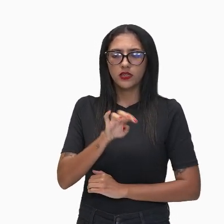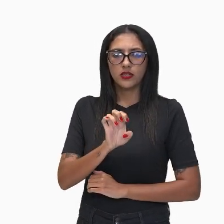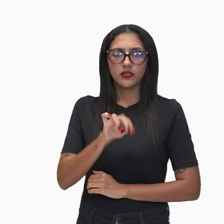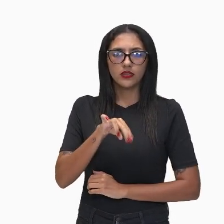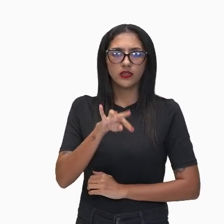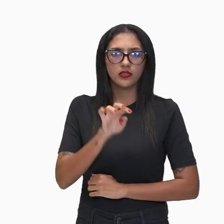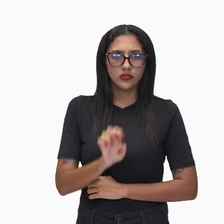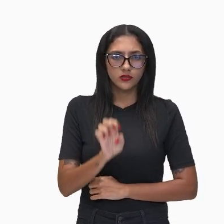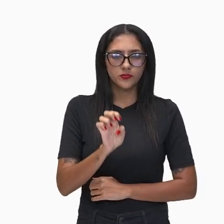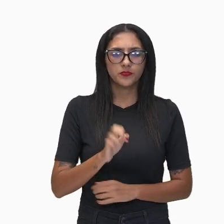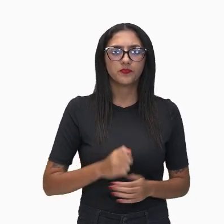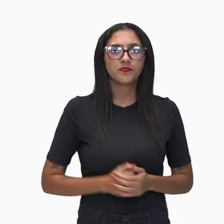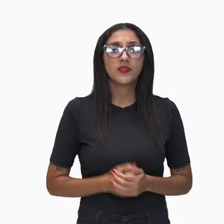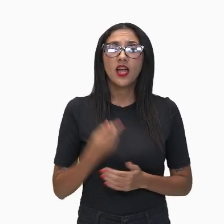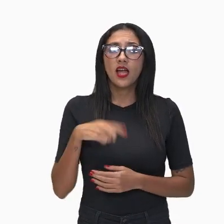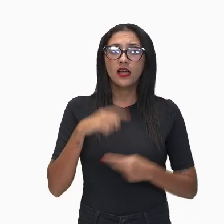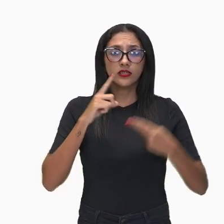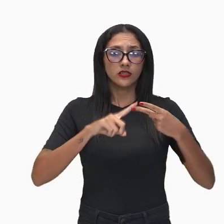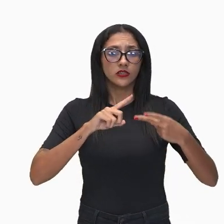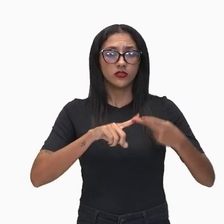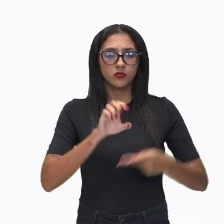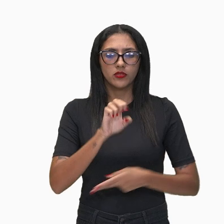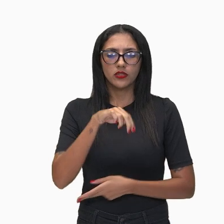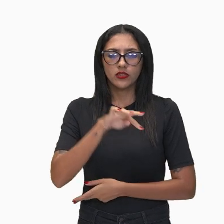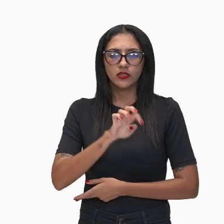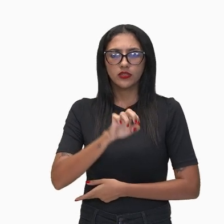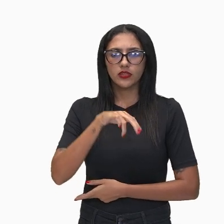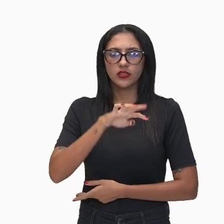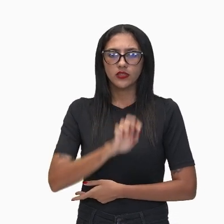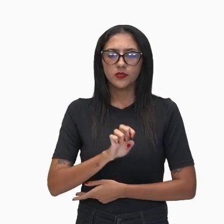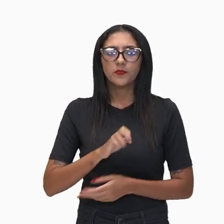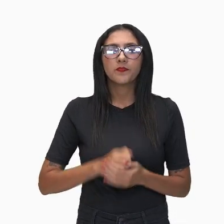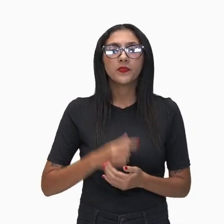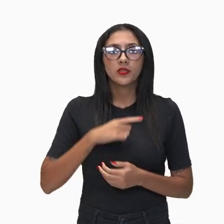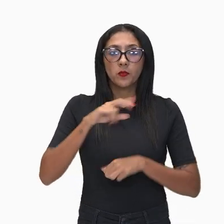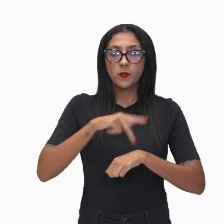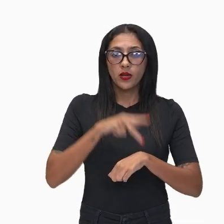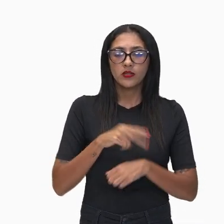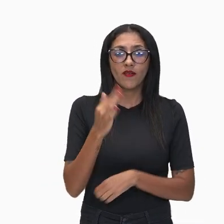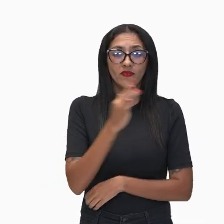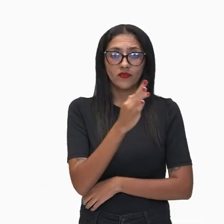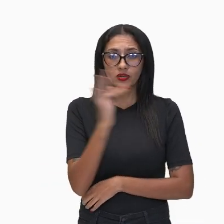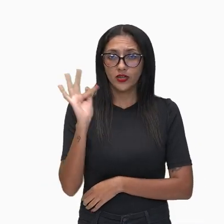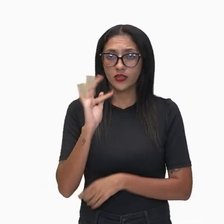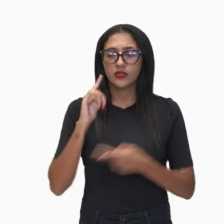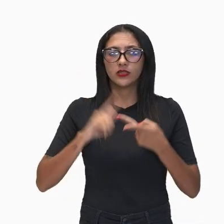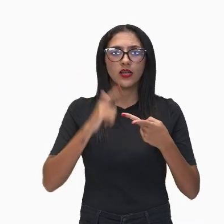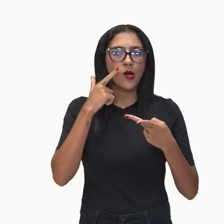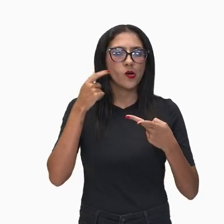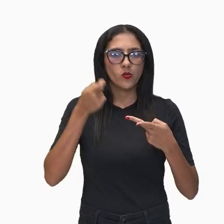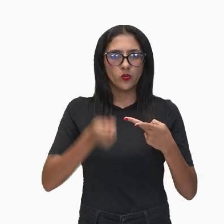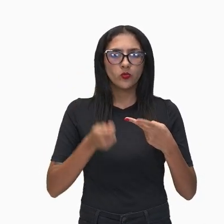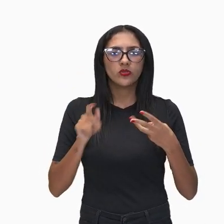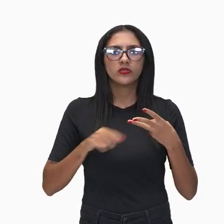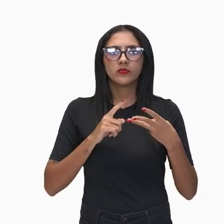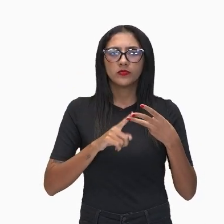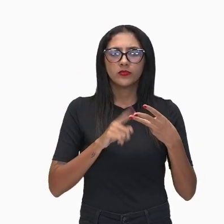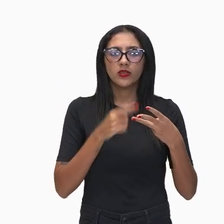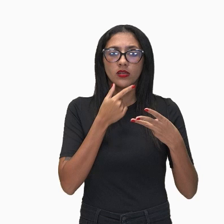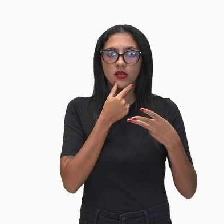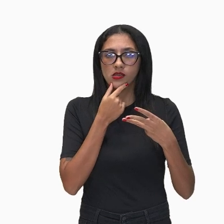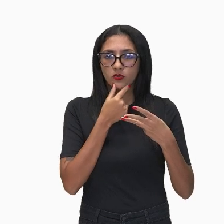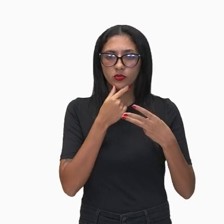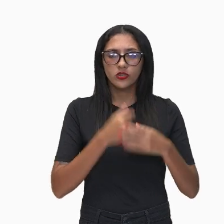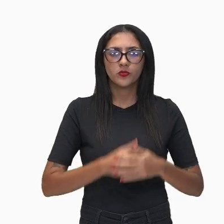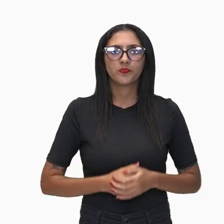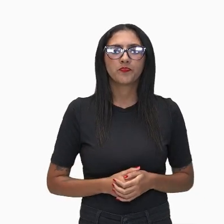Entente. E na Tríplice Entente nós tínhamos França, Rússia e Reino Unido.